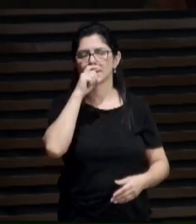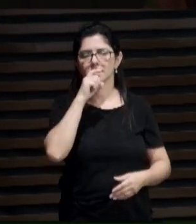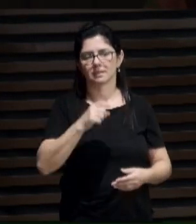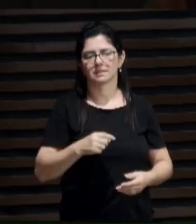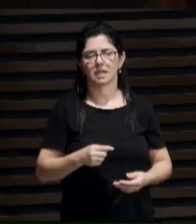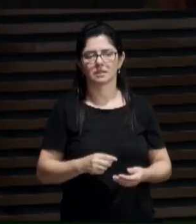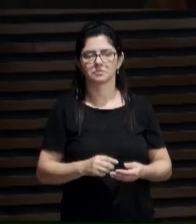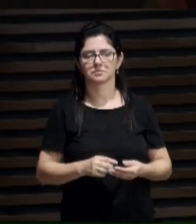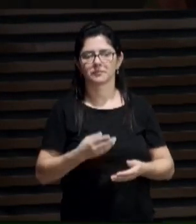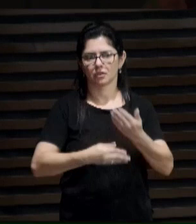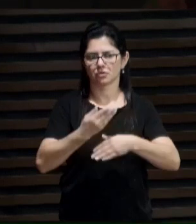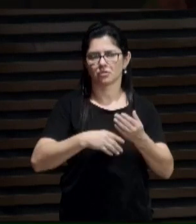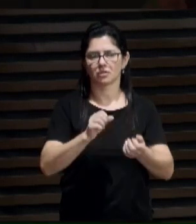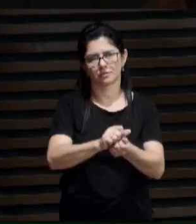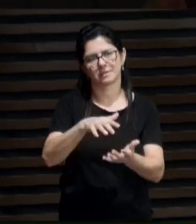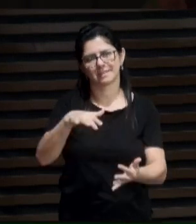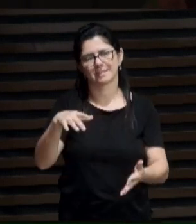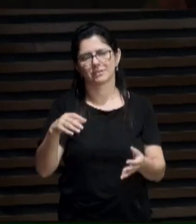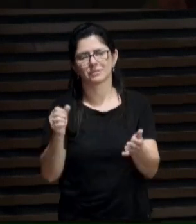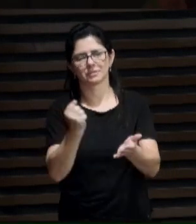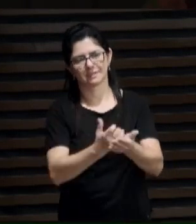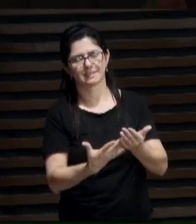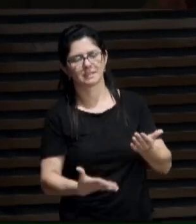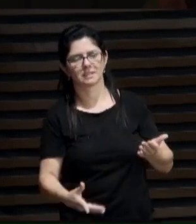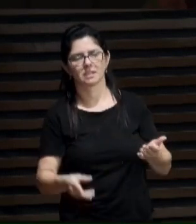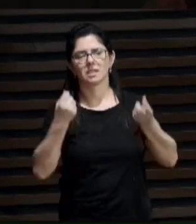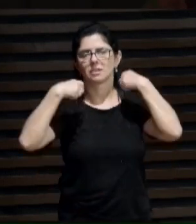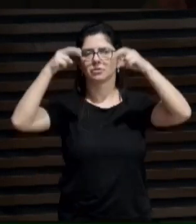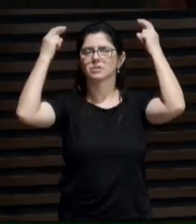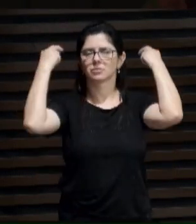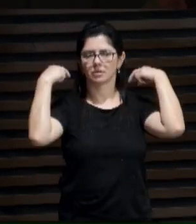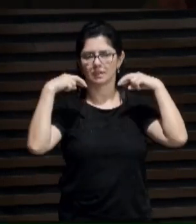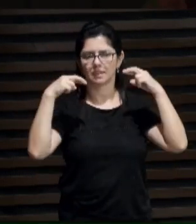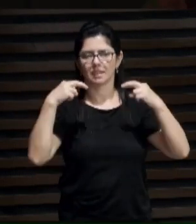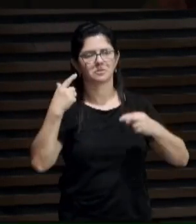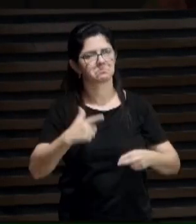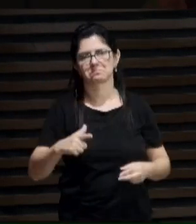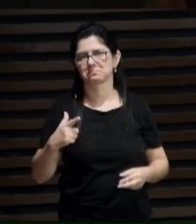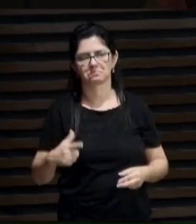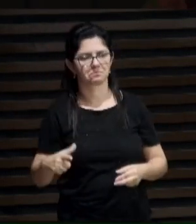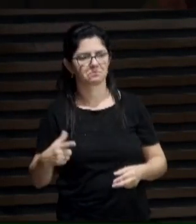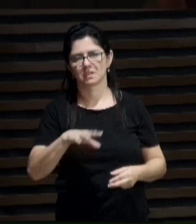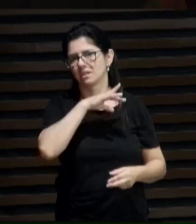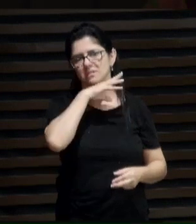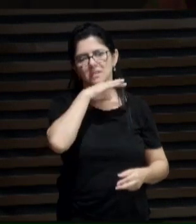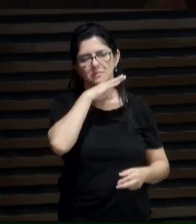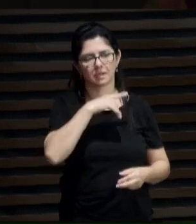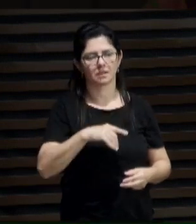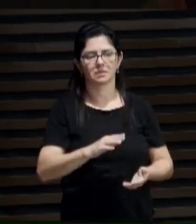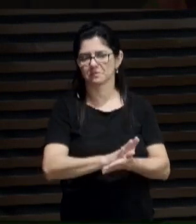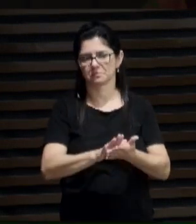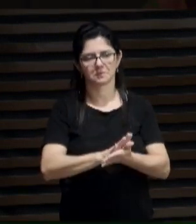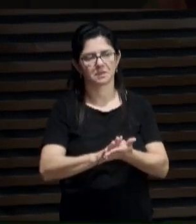pelo precioso sangue, como de cordeiro, sem defeito e sem mácula, o sangue